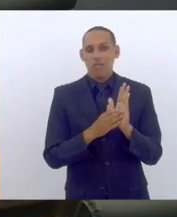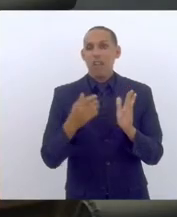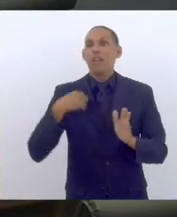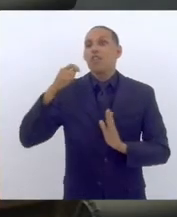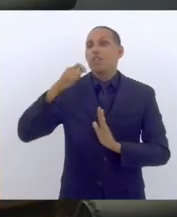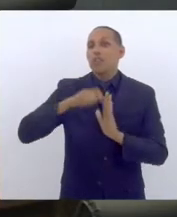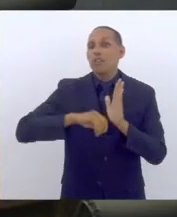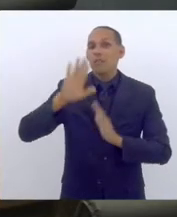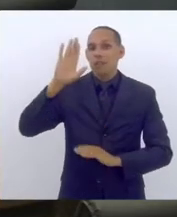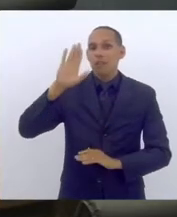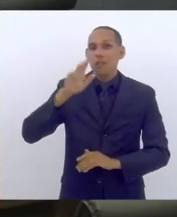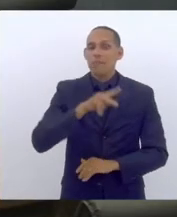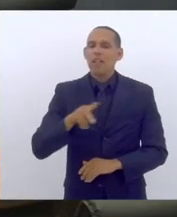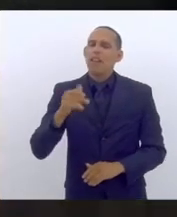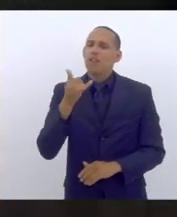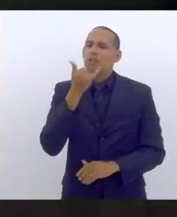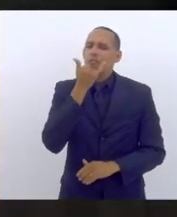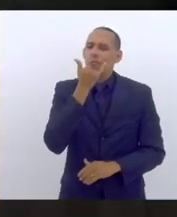emendas